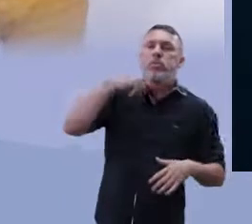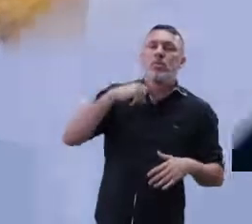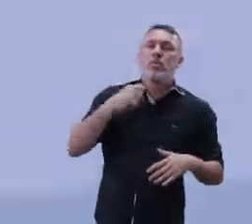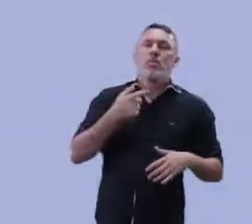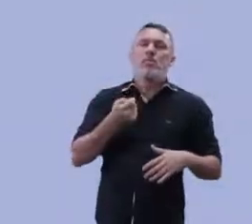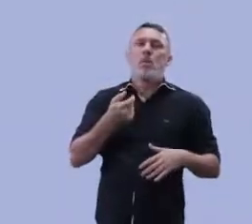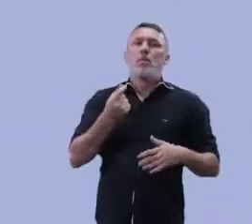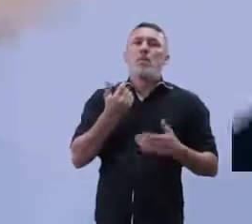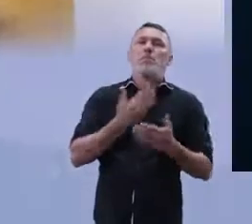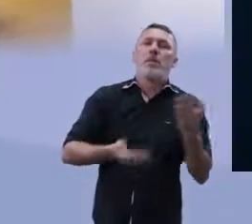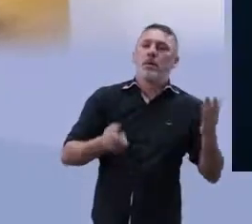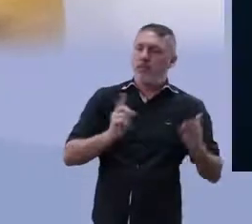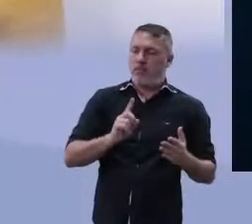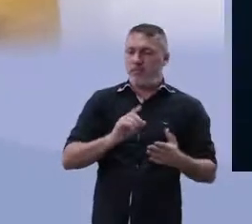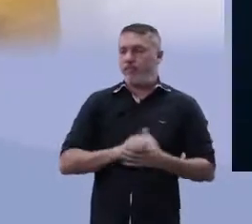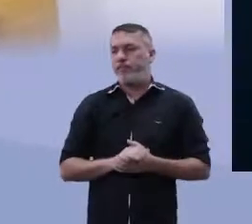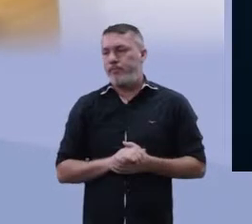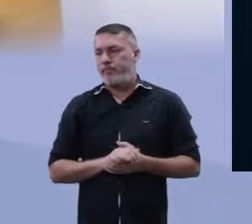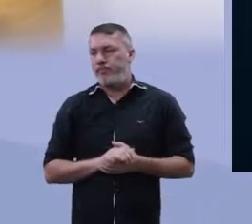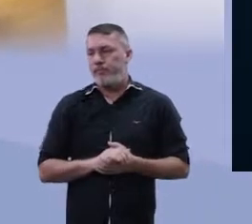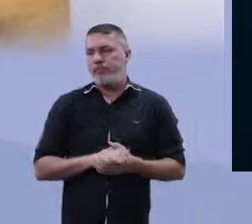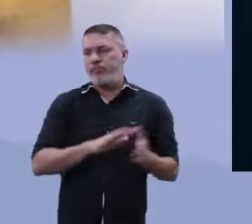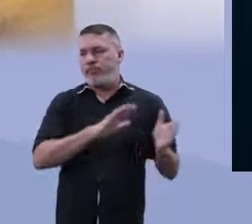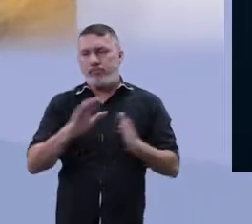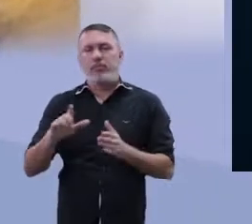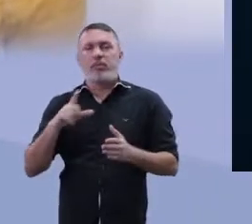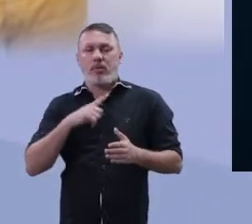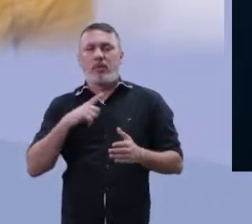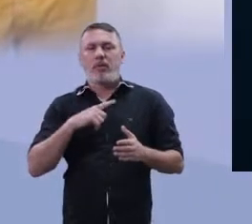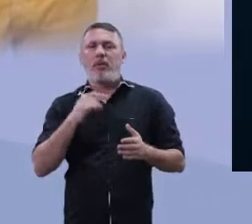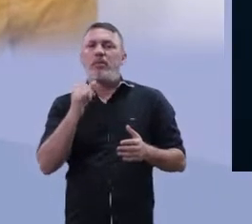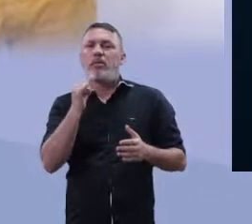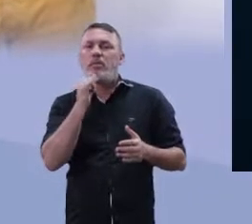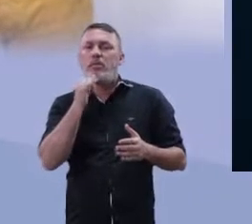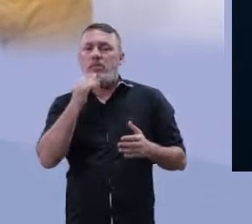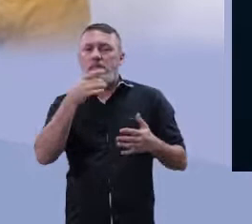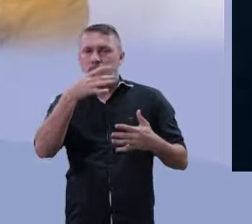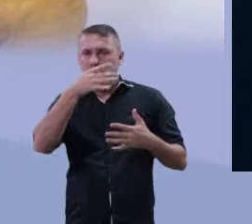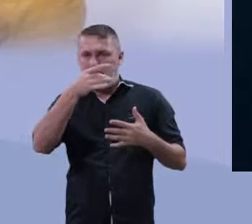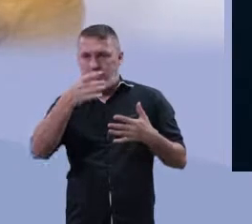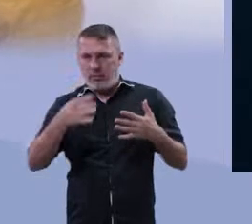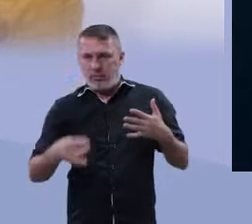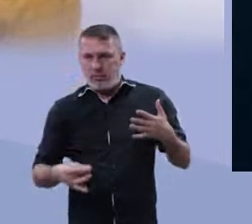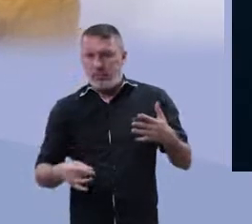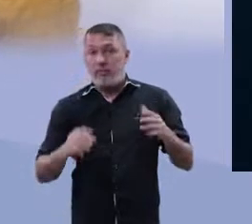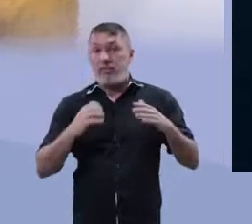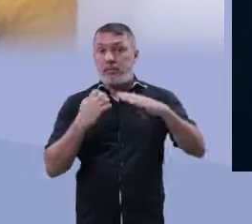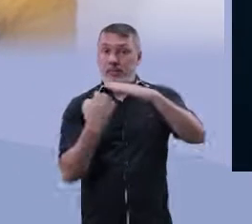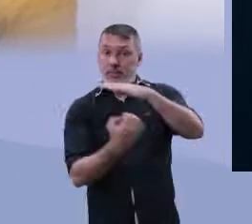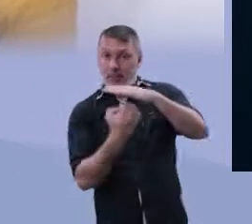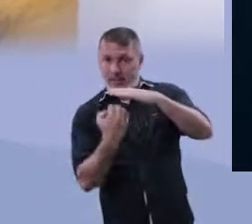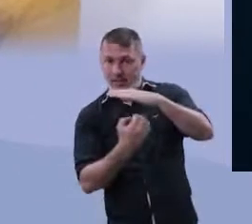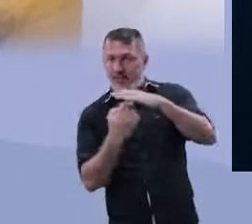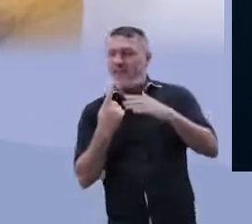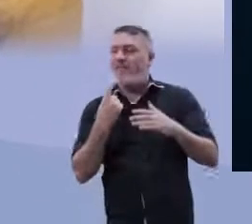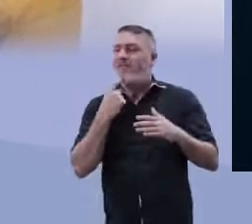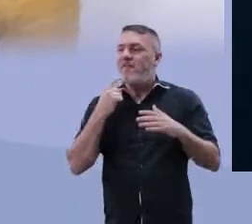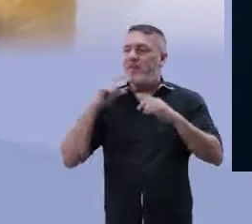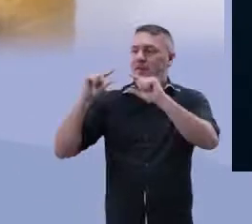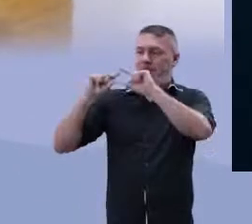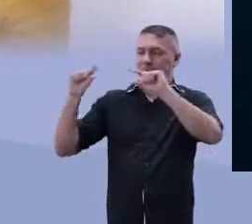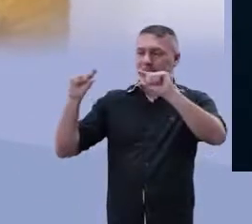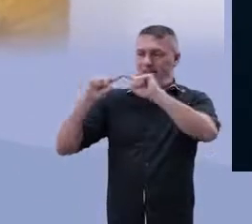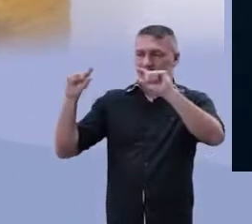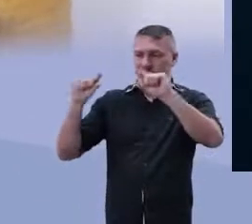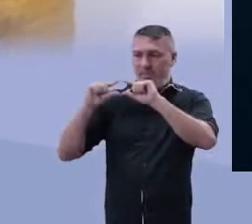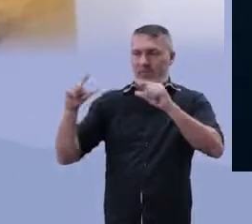são chamados. Nós temos, né, para especificar cada uma delas, as empresas transnacionais, multinacionais